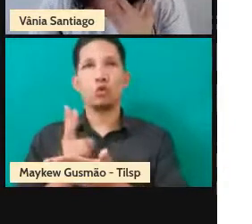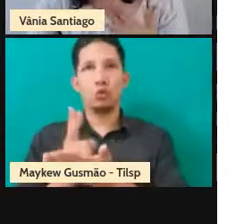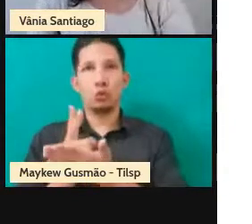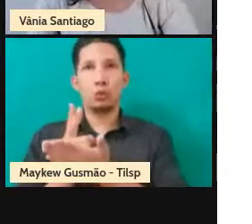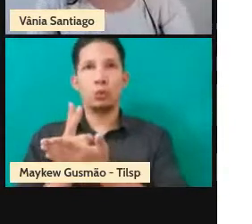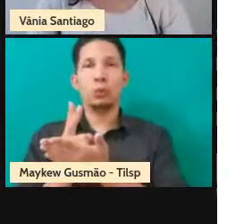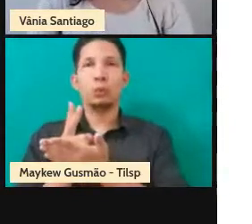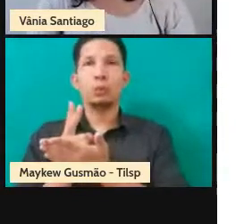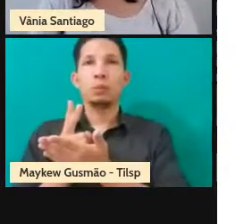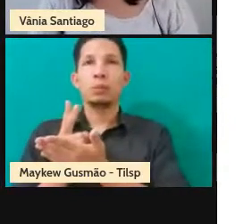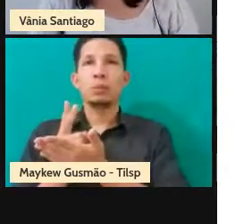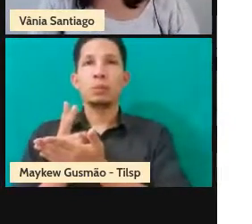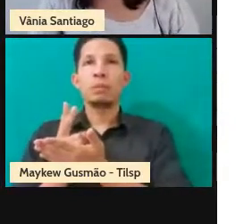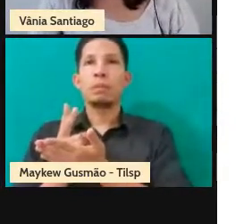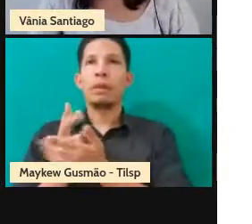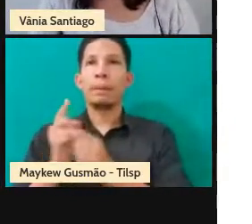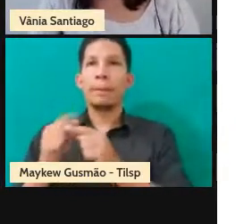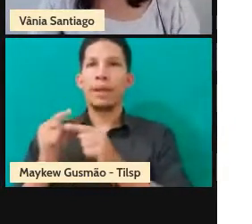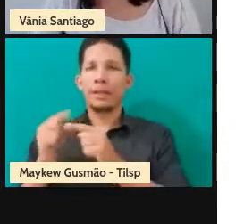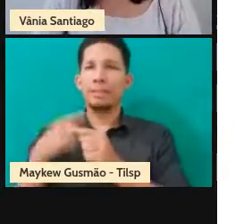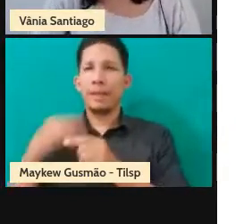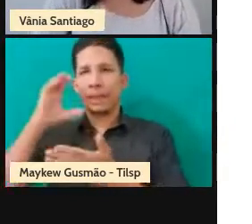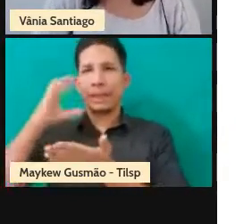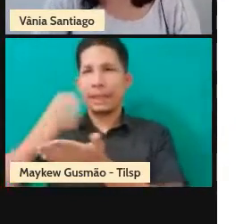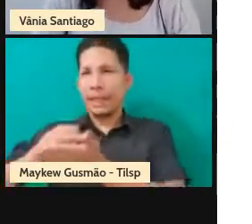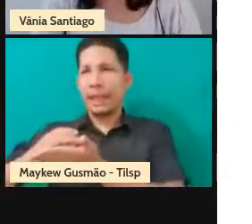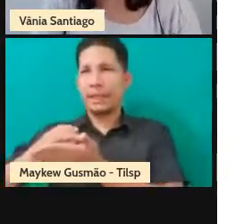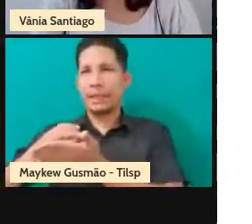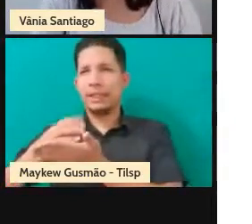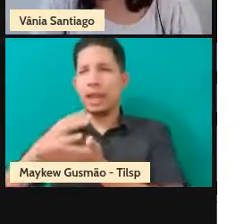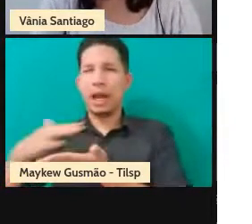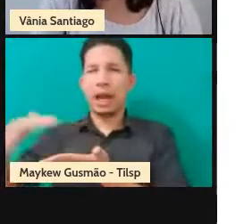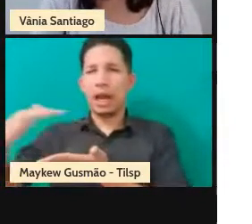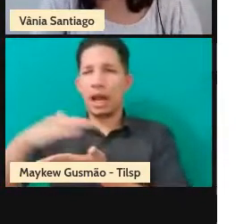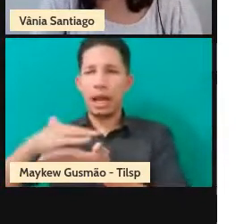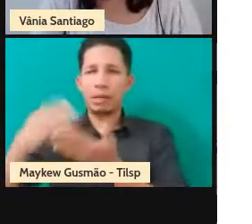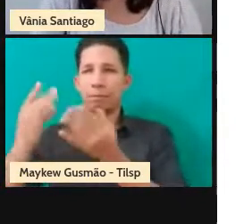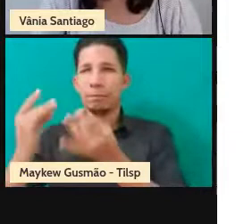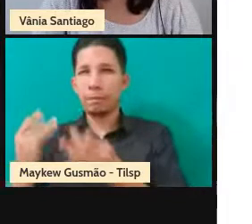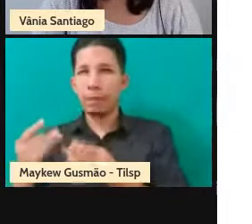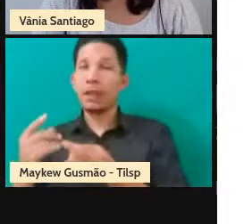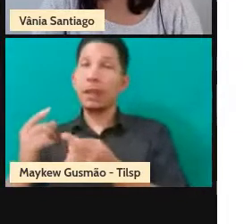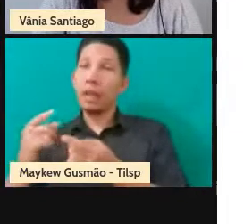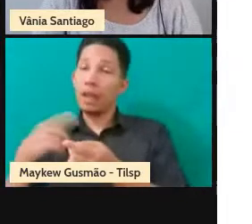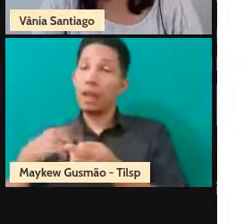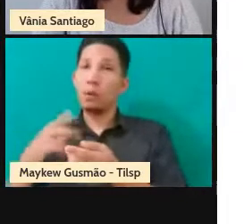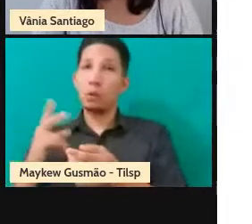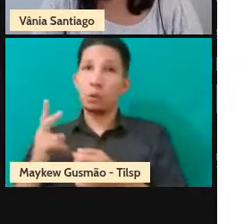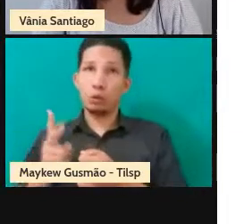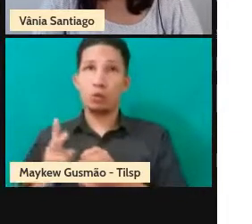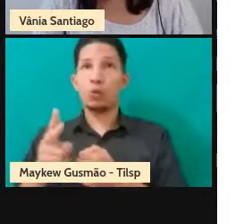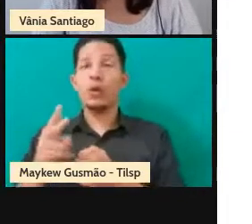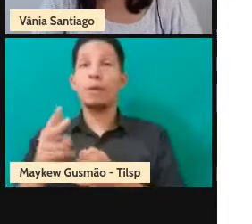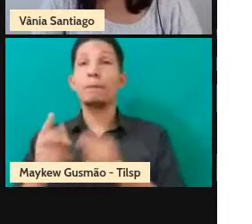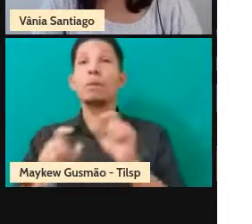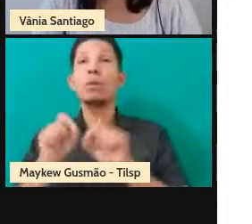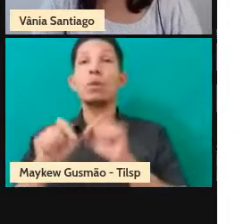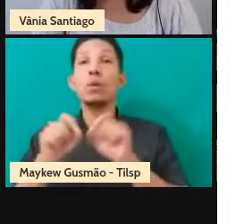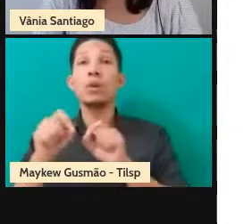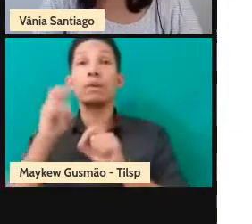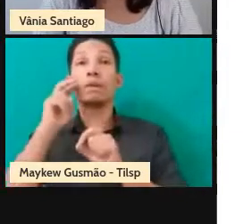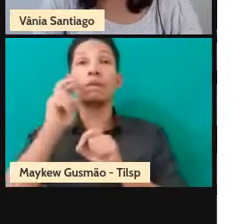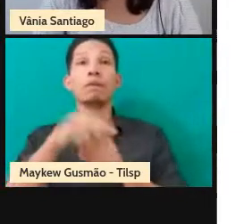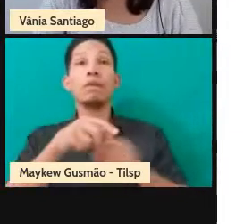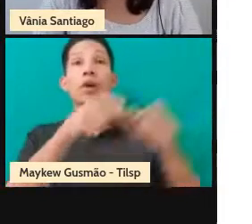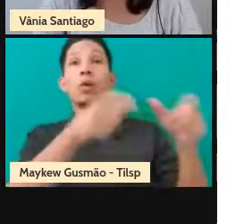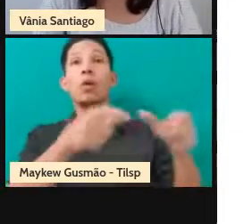do mapeamento que eu fiz na tese, eu dei a sequência nesse mapeamento, olhando para os lugares de atuação